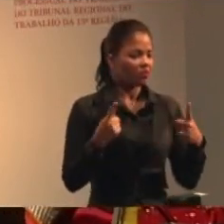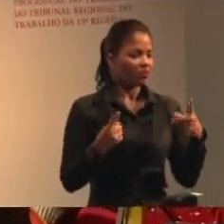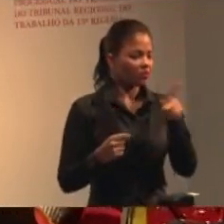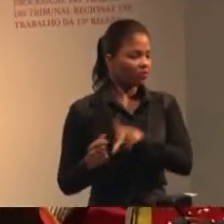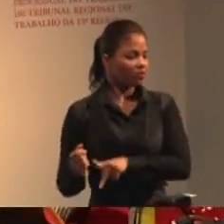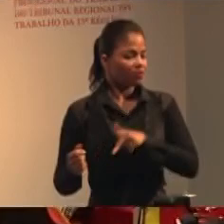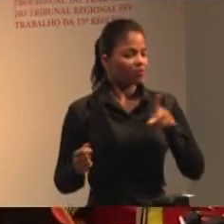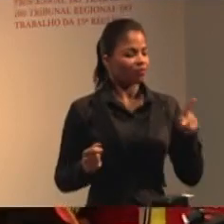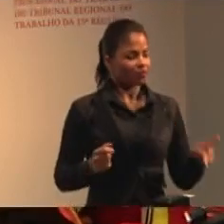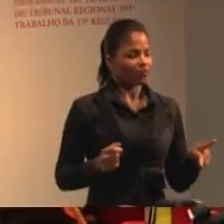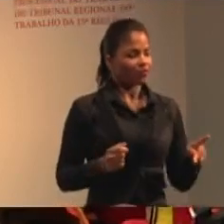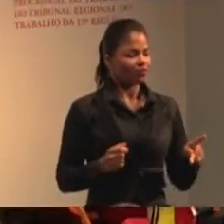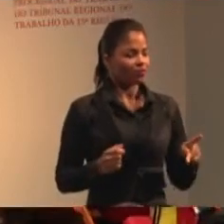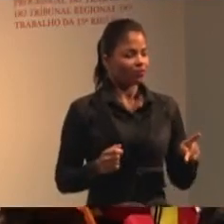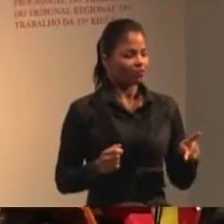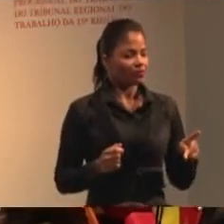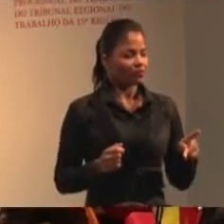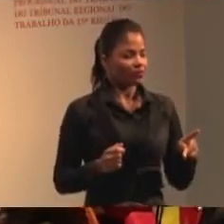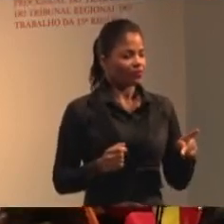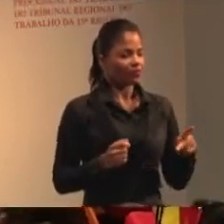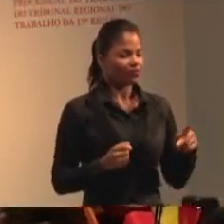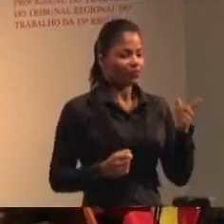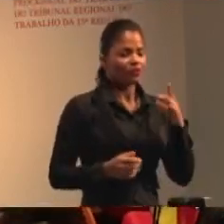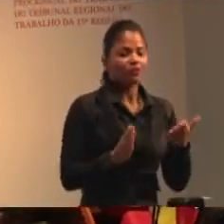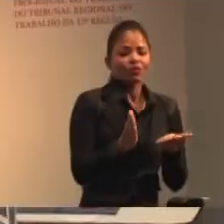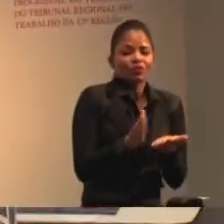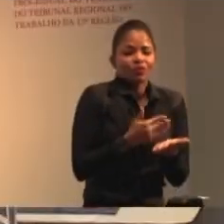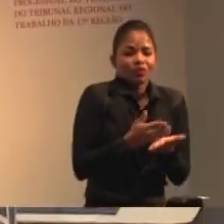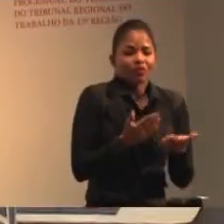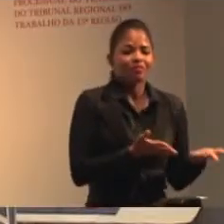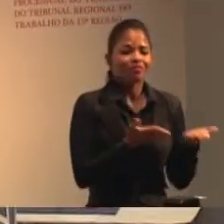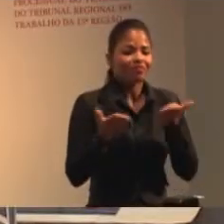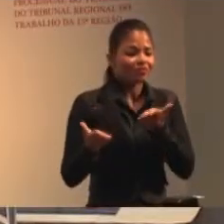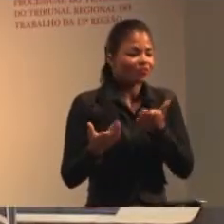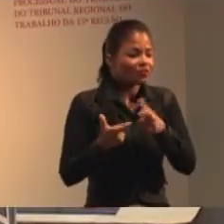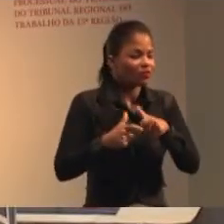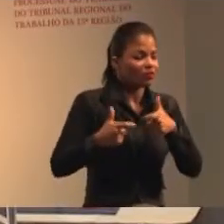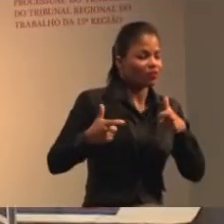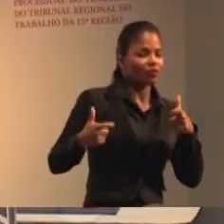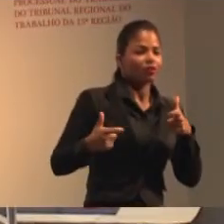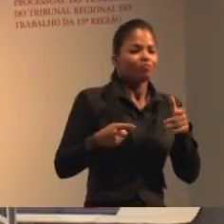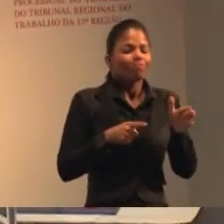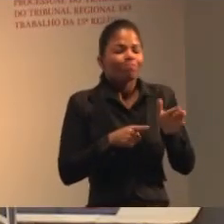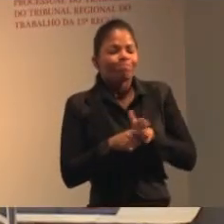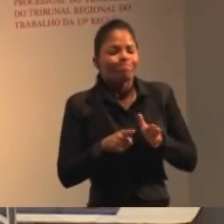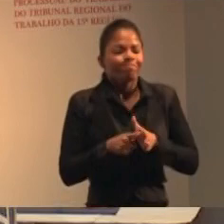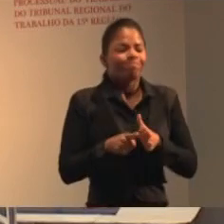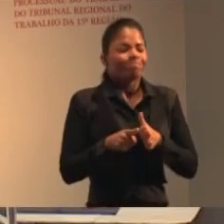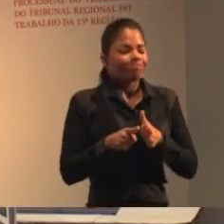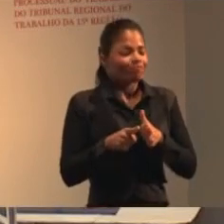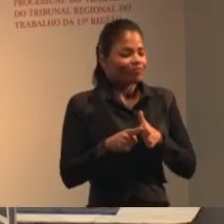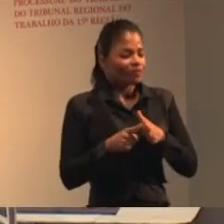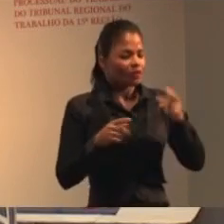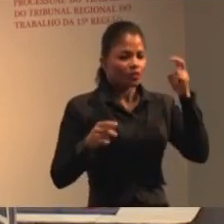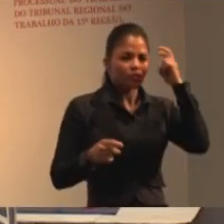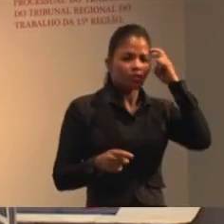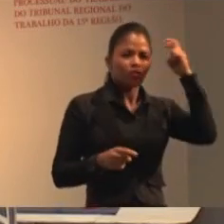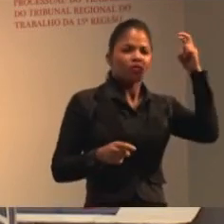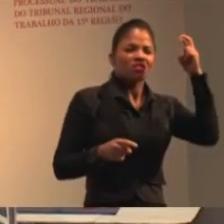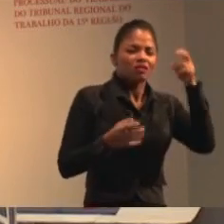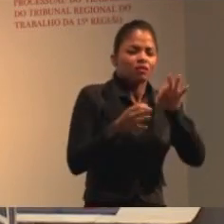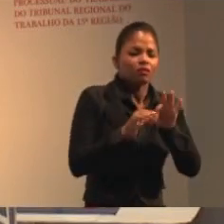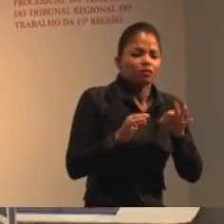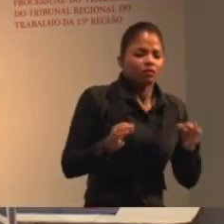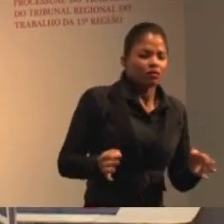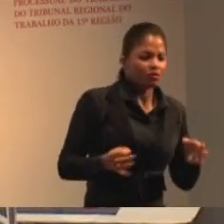professor Harari propõe no seu livro um grande questionamento. A inteligência